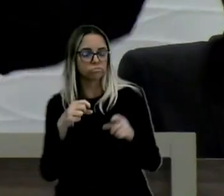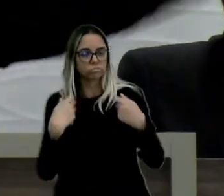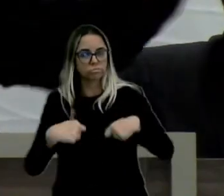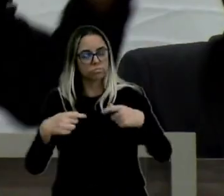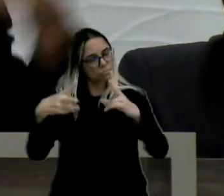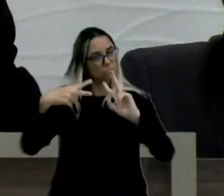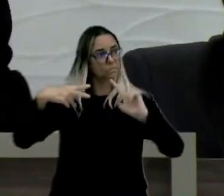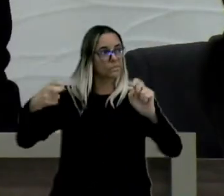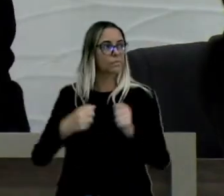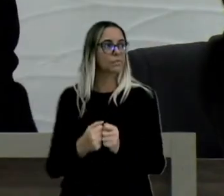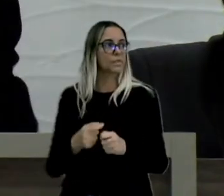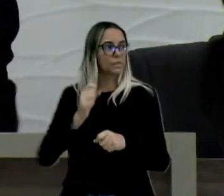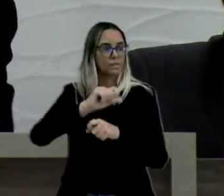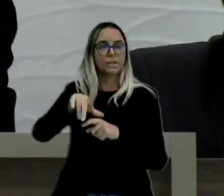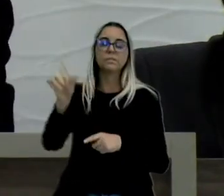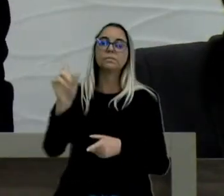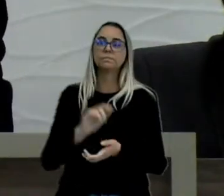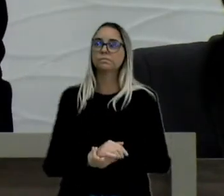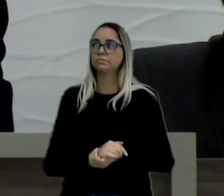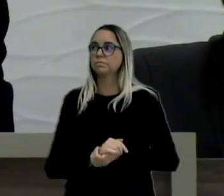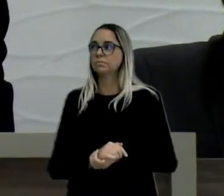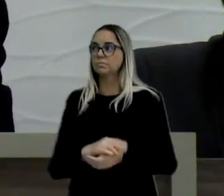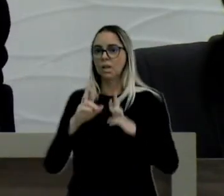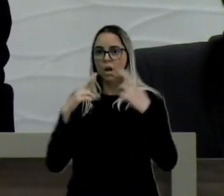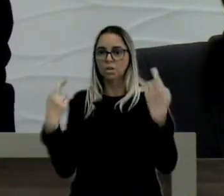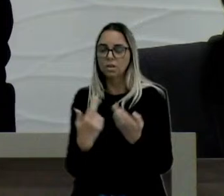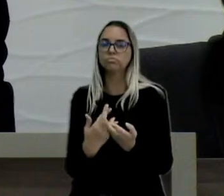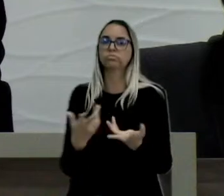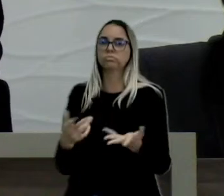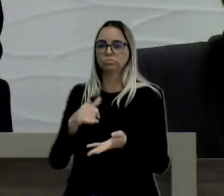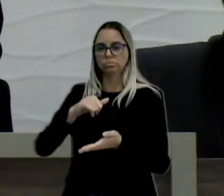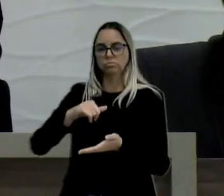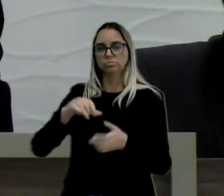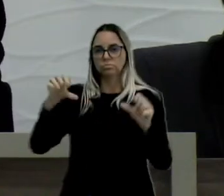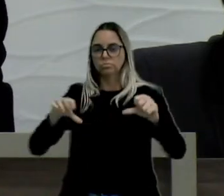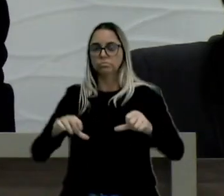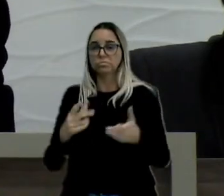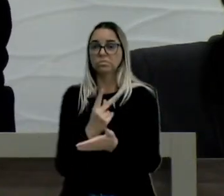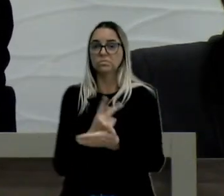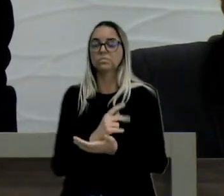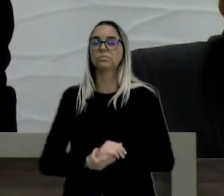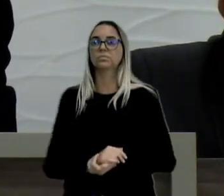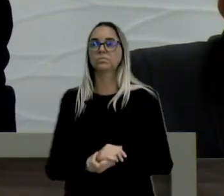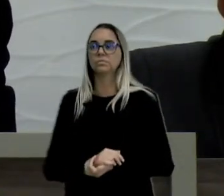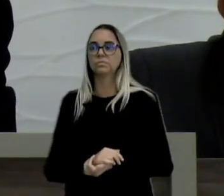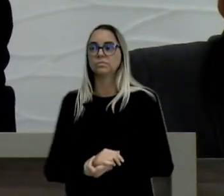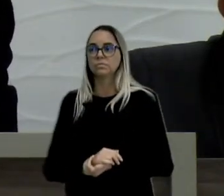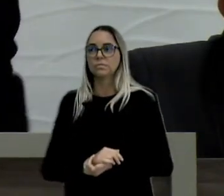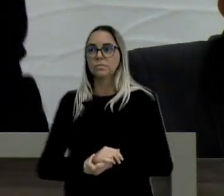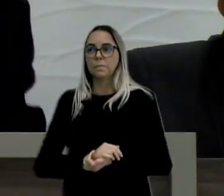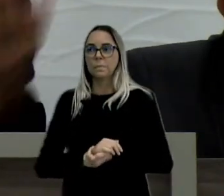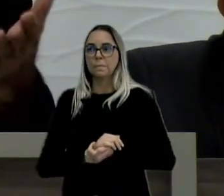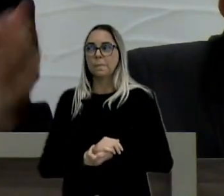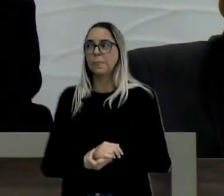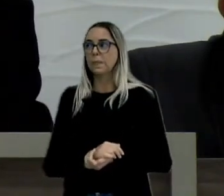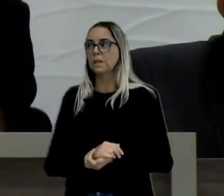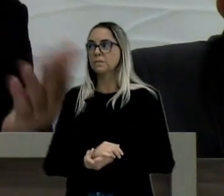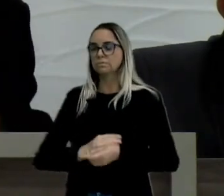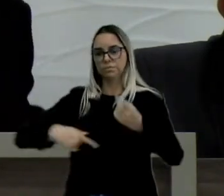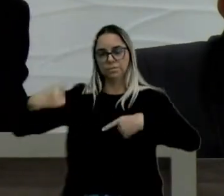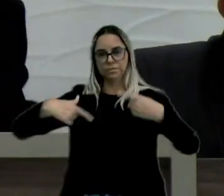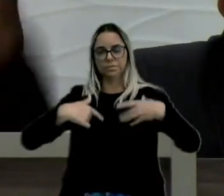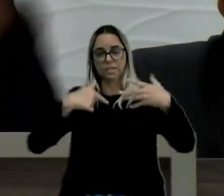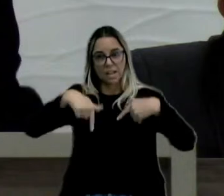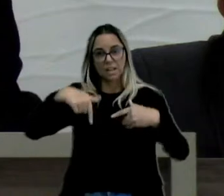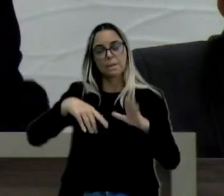senhor se retira do plenário pronto prejudicando a reunião tem que botar ordem na casa não é assim não é para discutir a matéria que tá